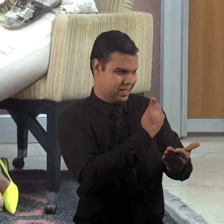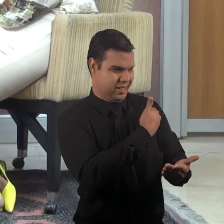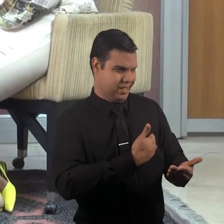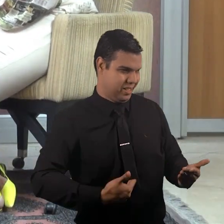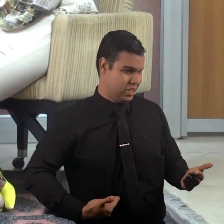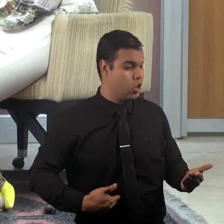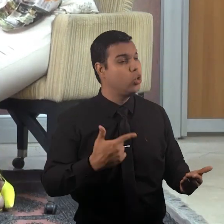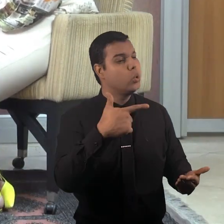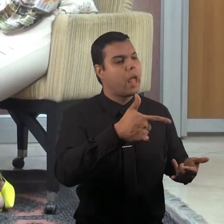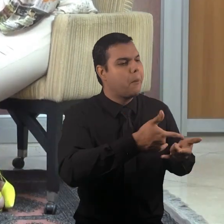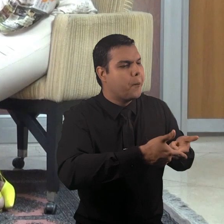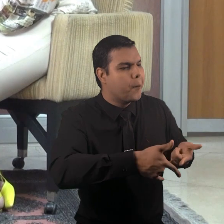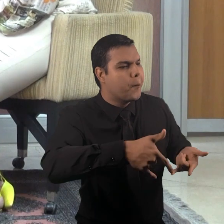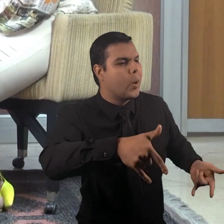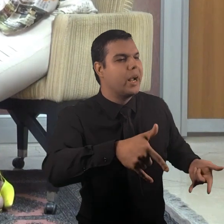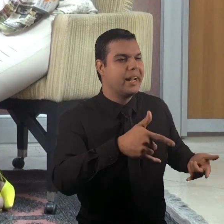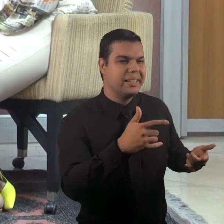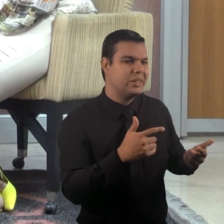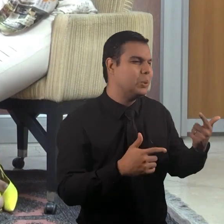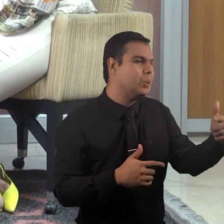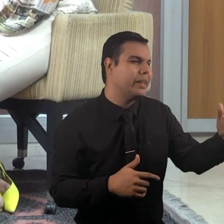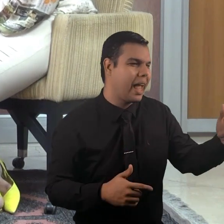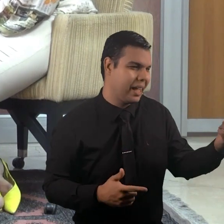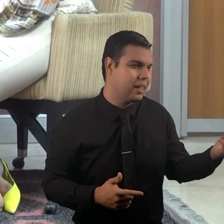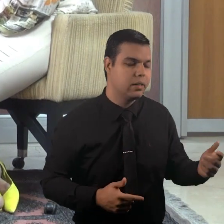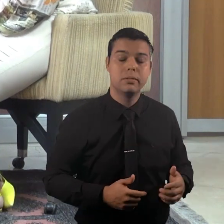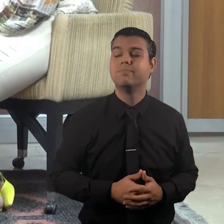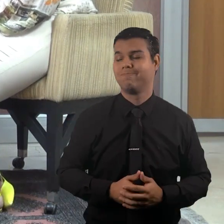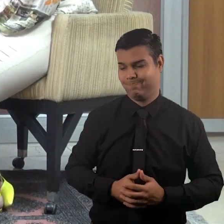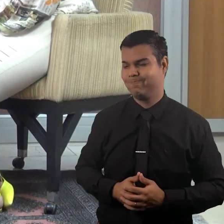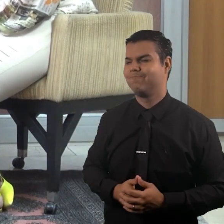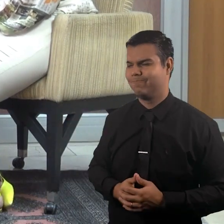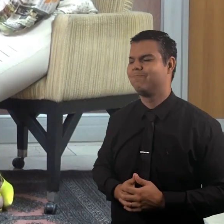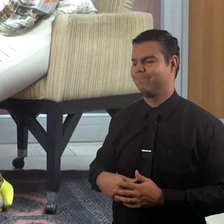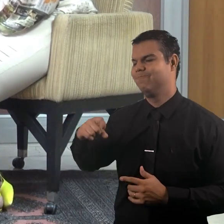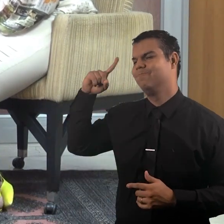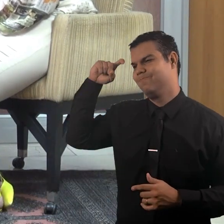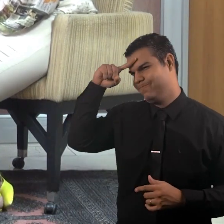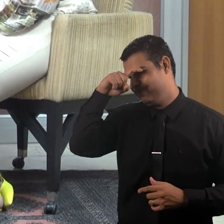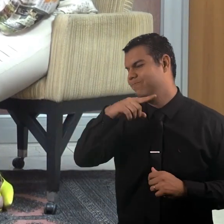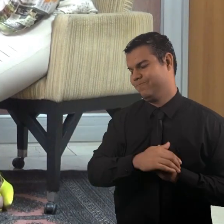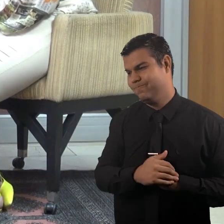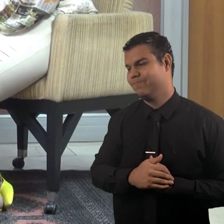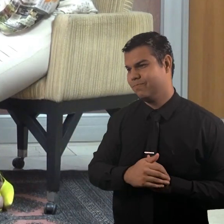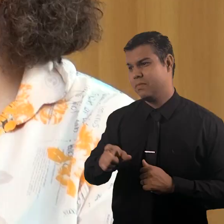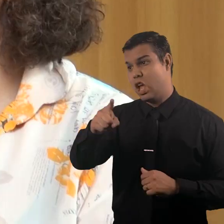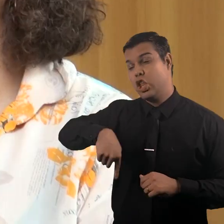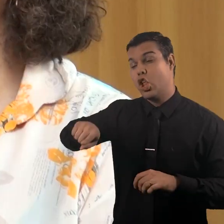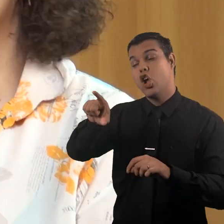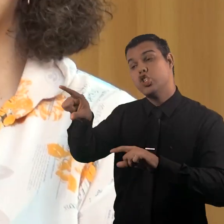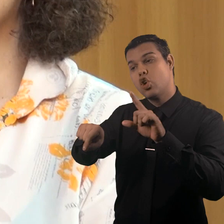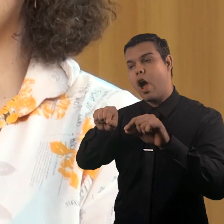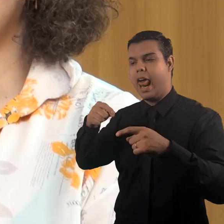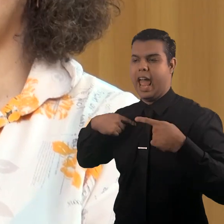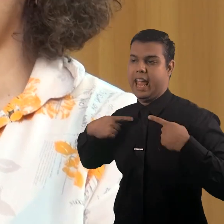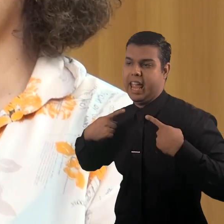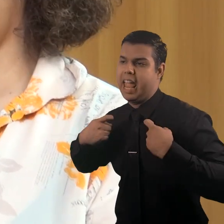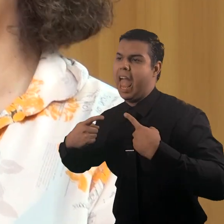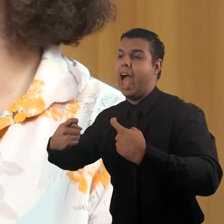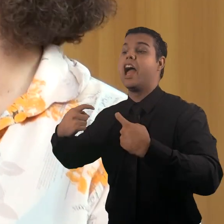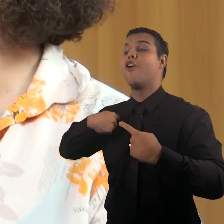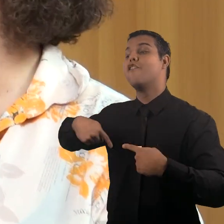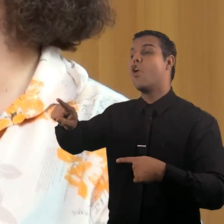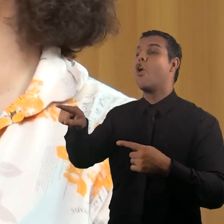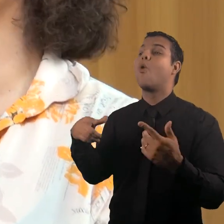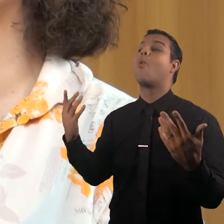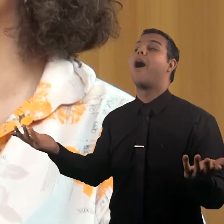usar. É uma luta desigual, eu diria. É uma luta desigual. Mas a gente também precisa escolher as guerras que a gente vai lutar,